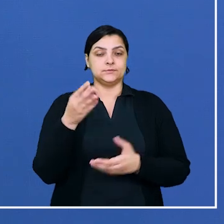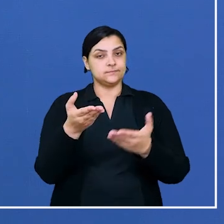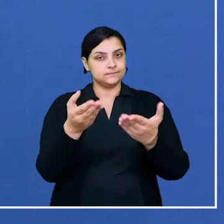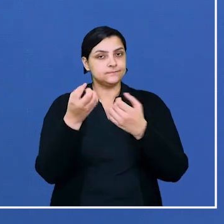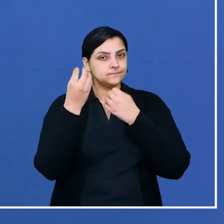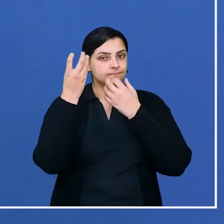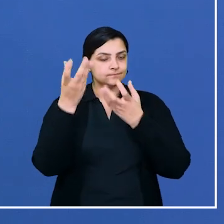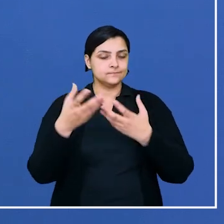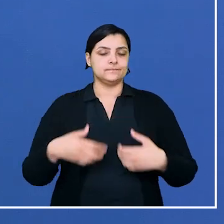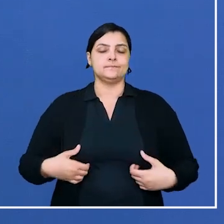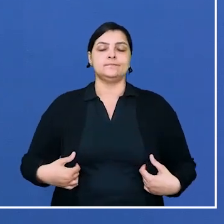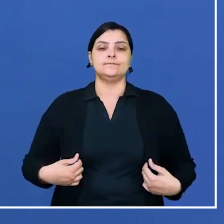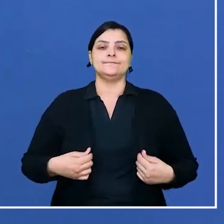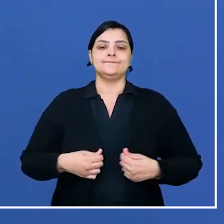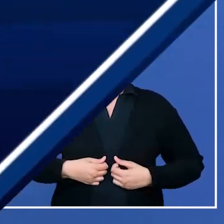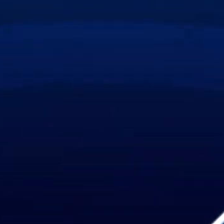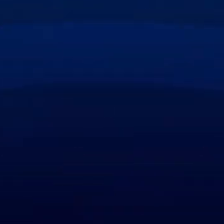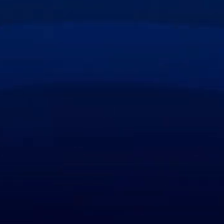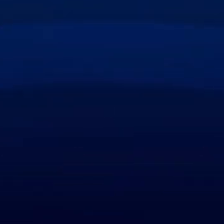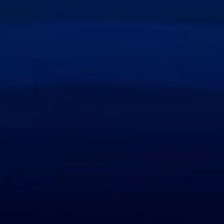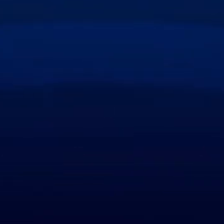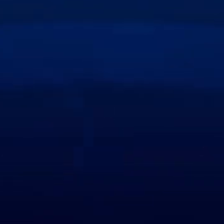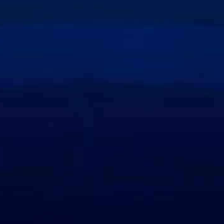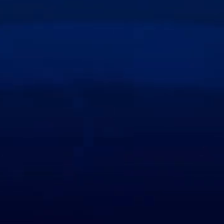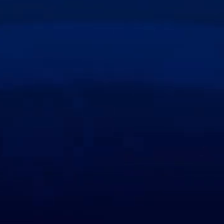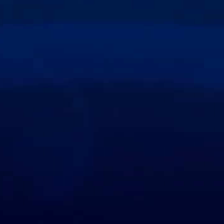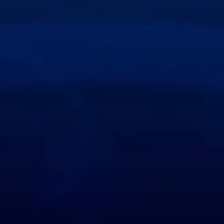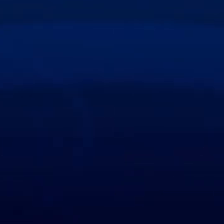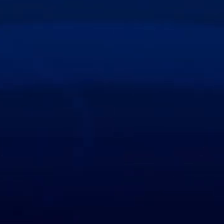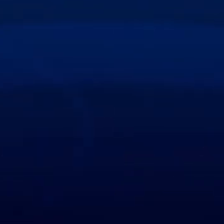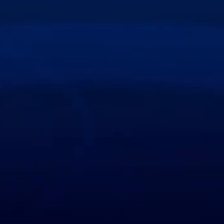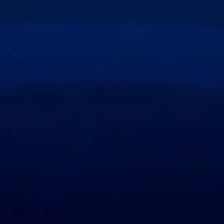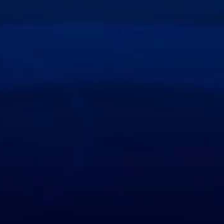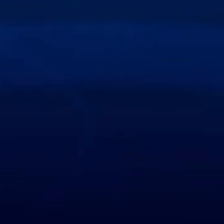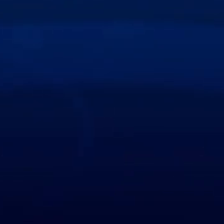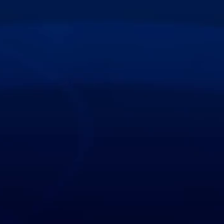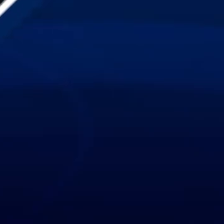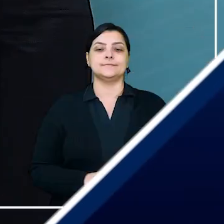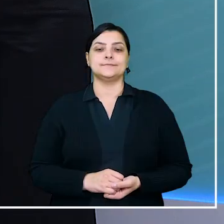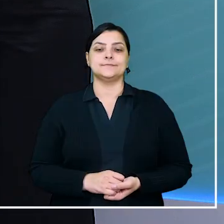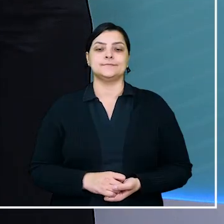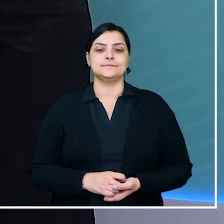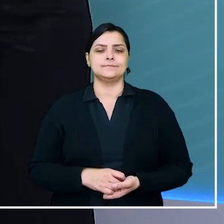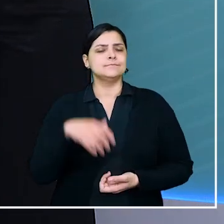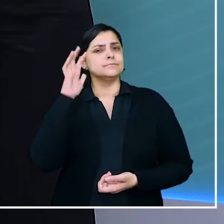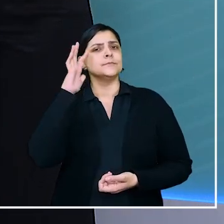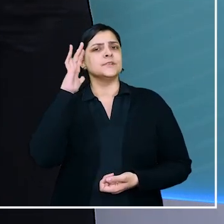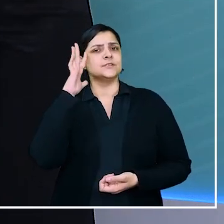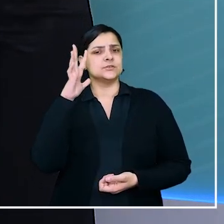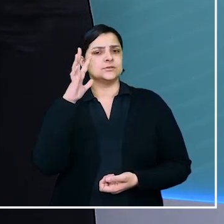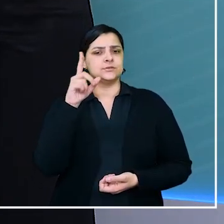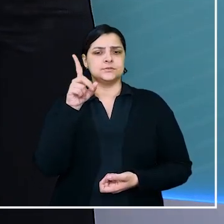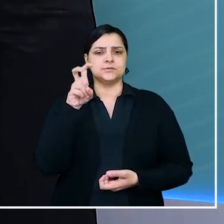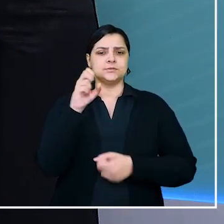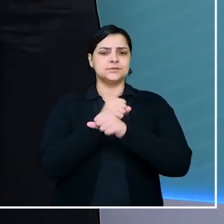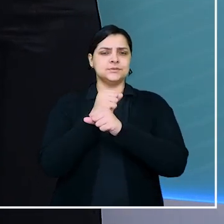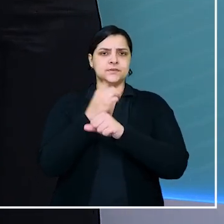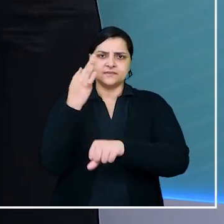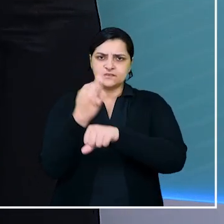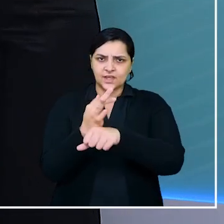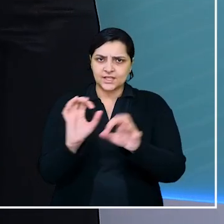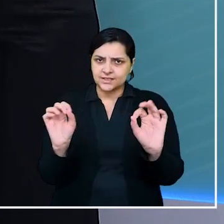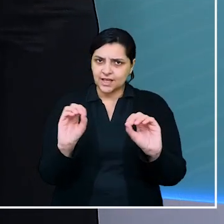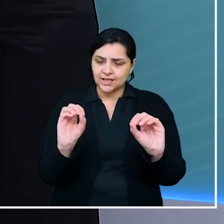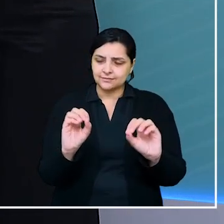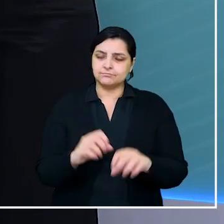agora com algumas decisões. Já imaginou ficar 15 anos sem